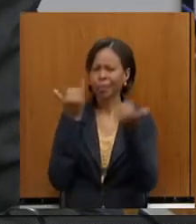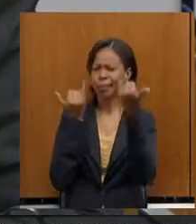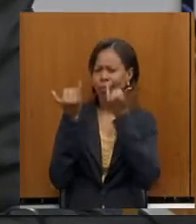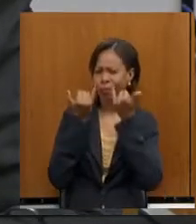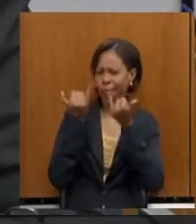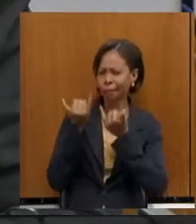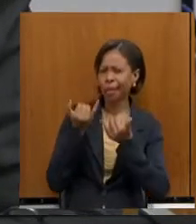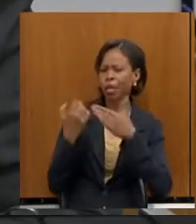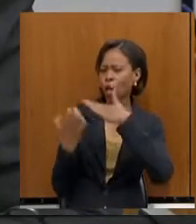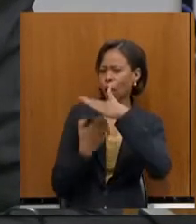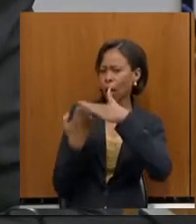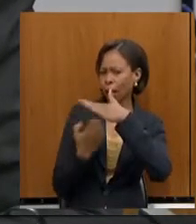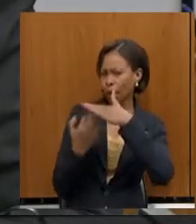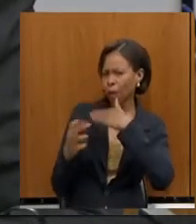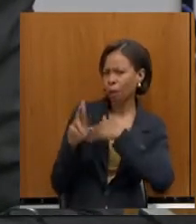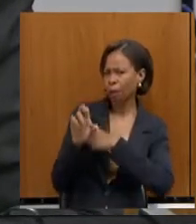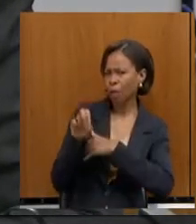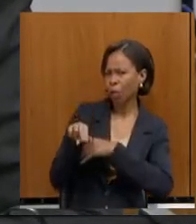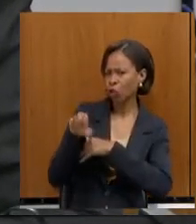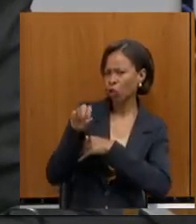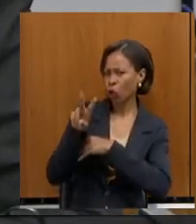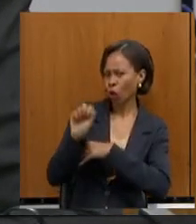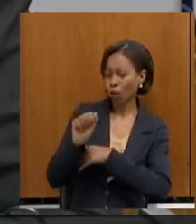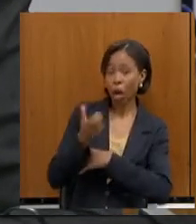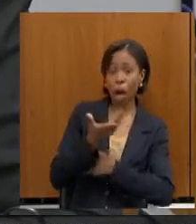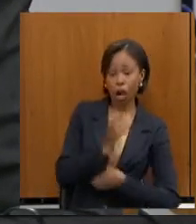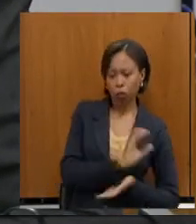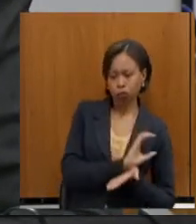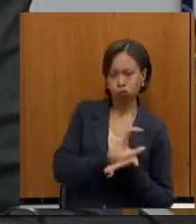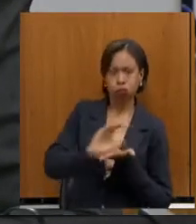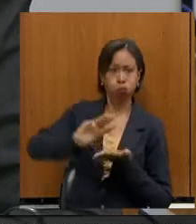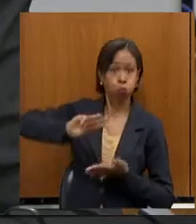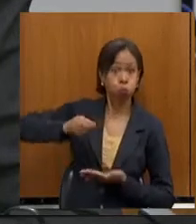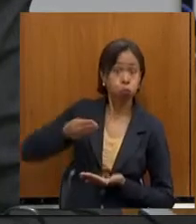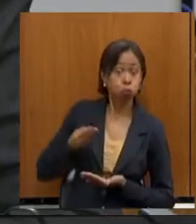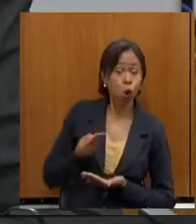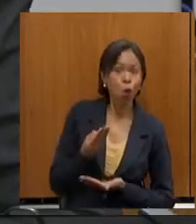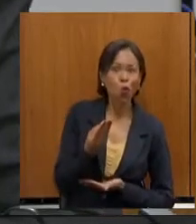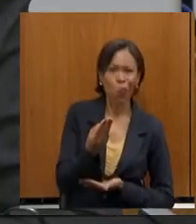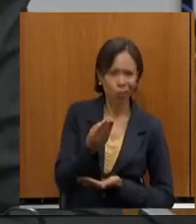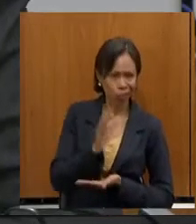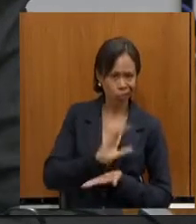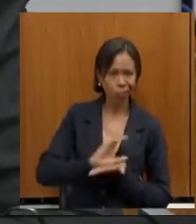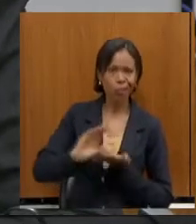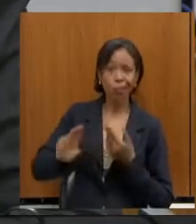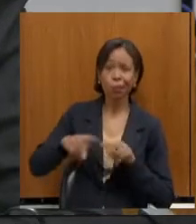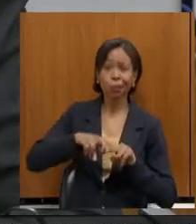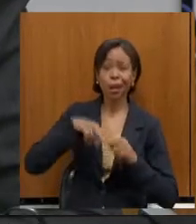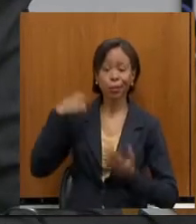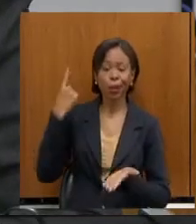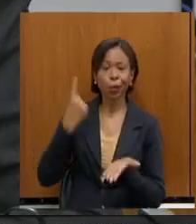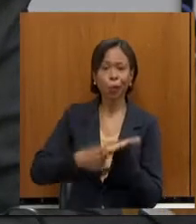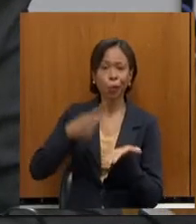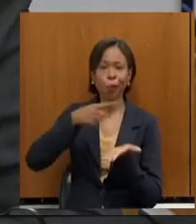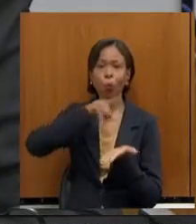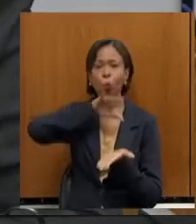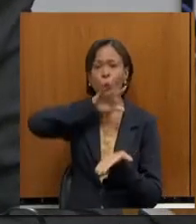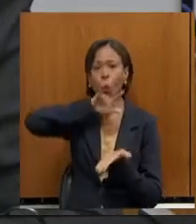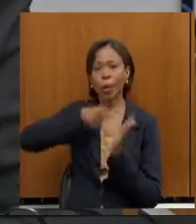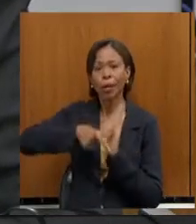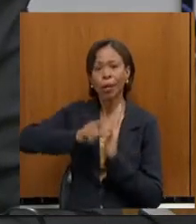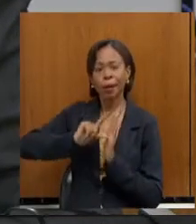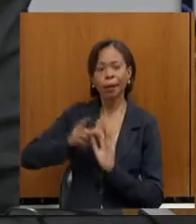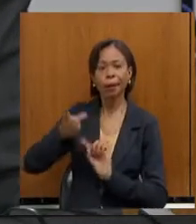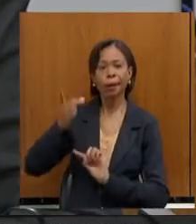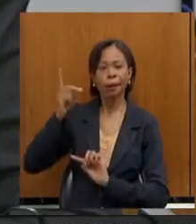e tudo isso pago às custas do acordo do péssimo acordo